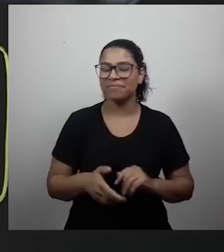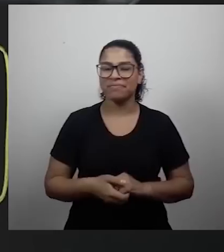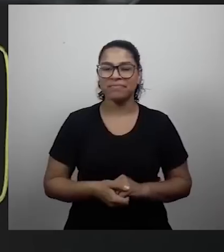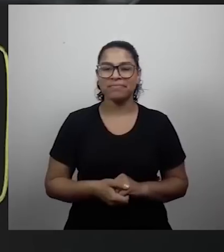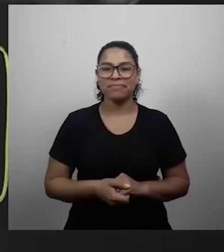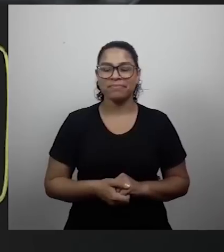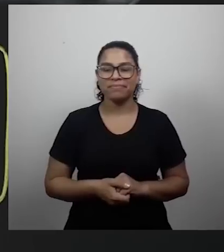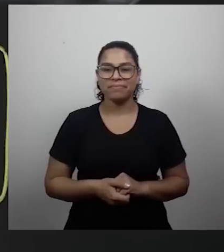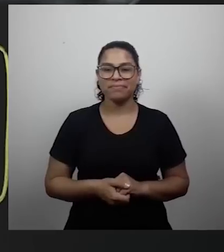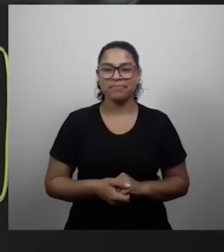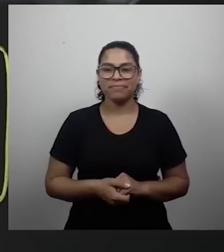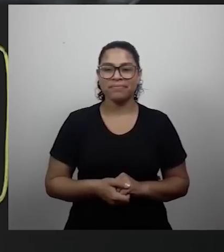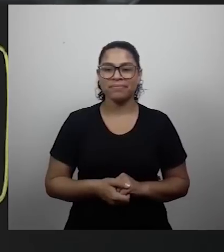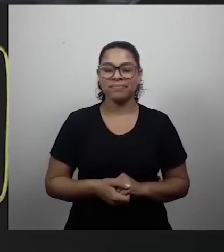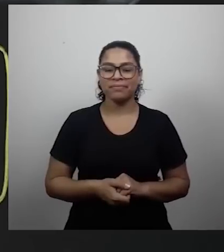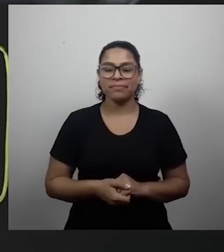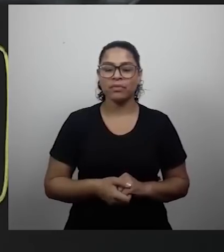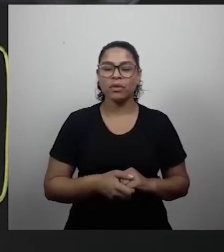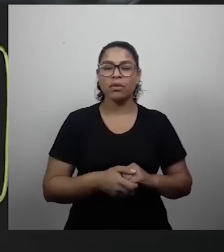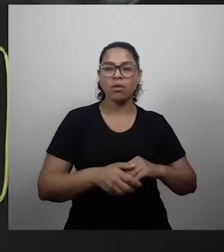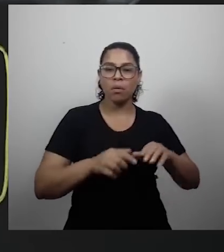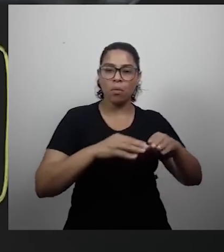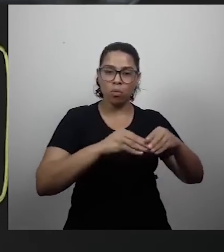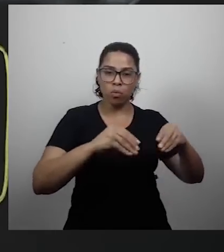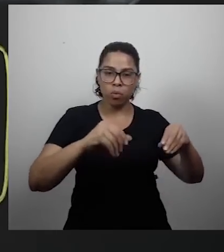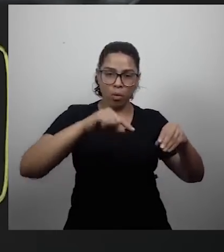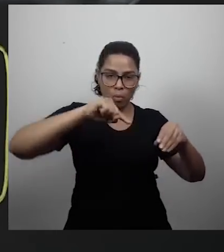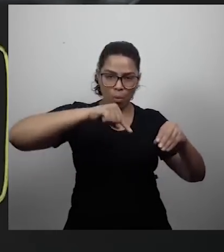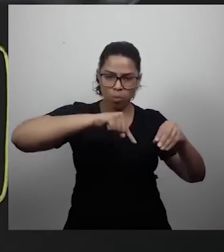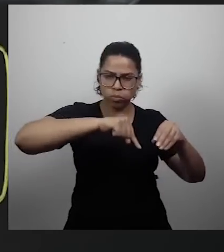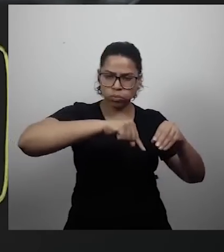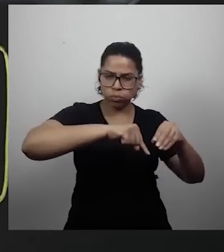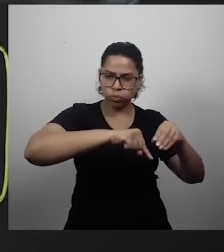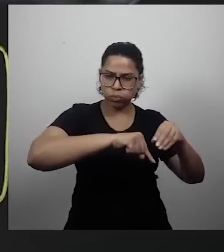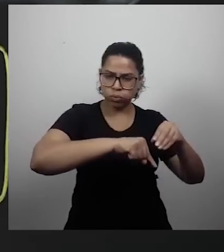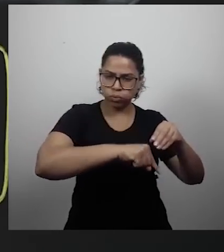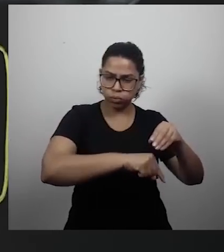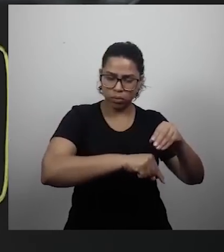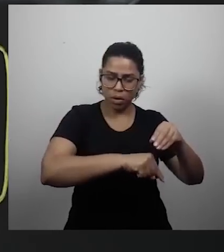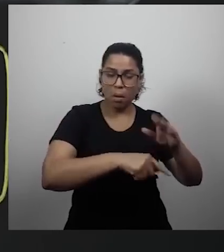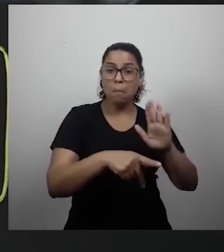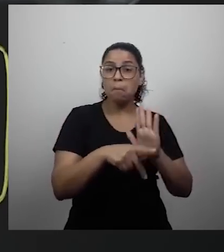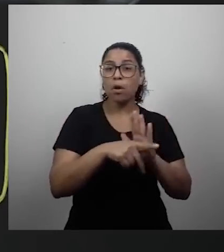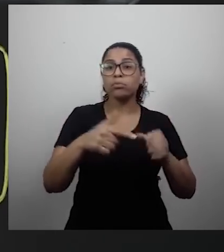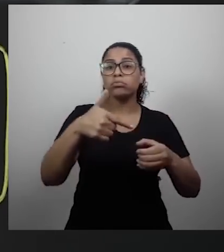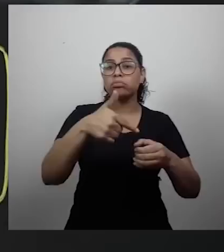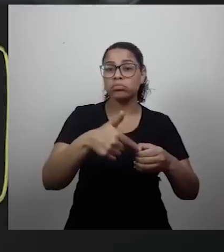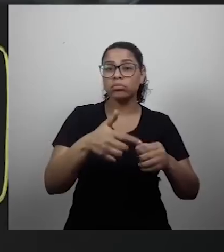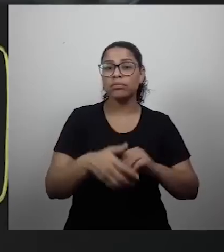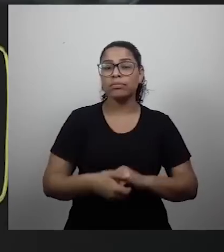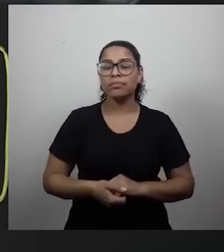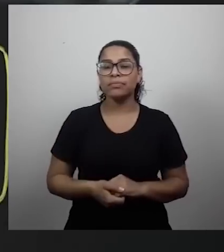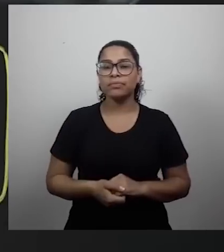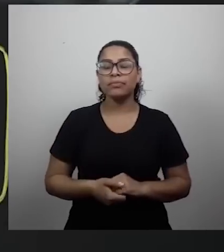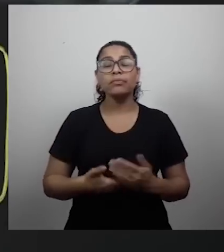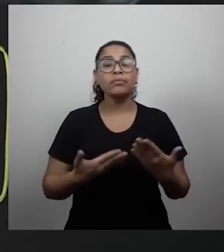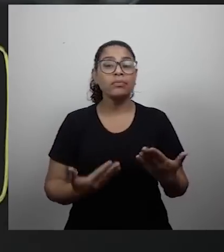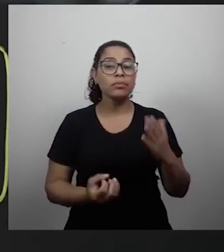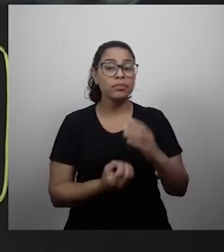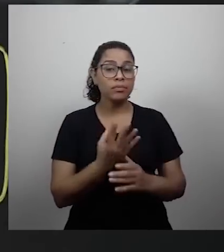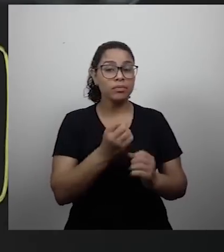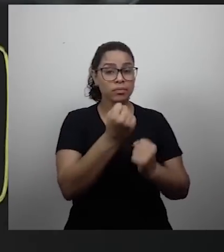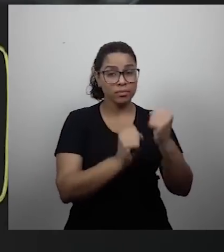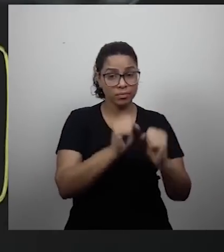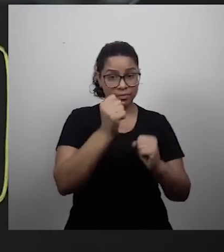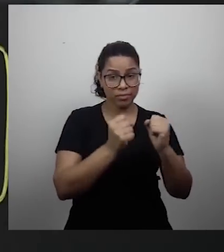O carvão mineral, ele é tirado, né, do fundo da terra, de minas, e serve de combustível. Como as máquinas foram sendo implantadas